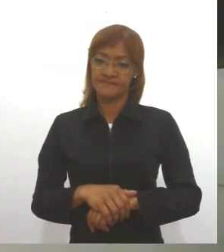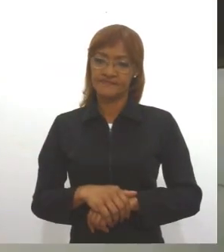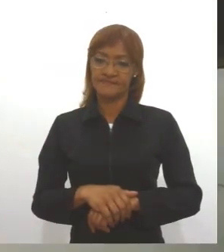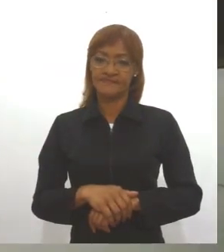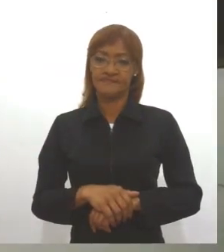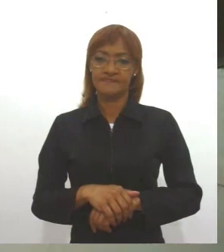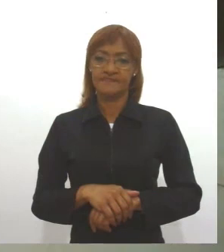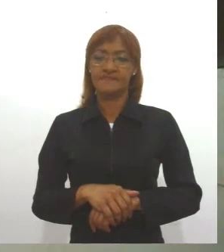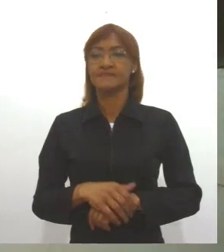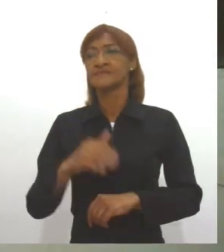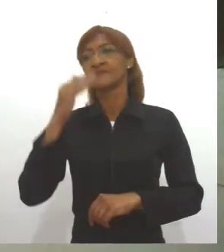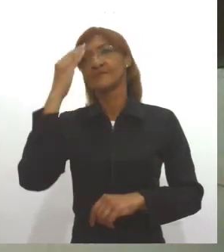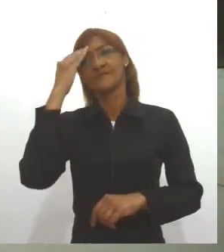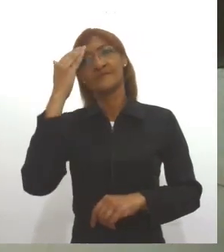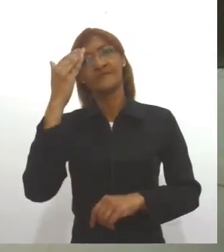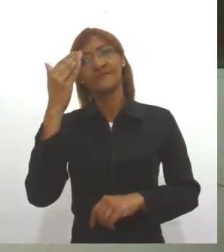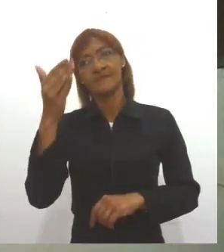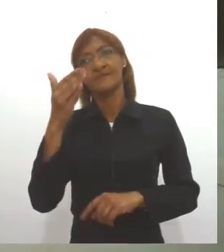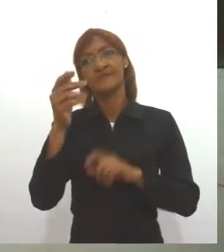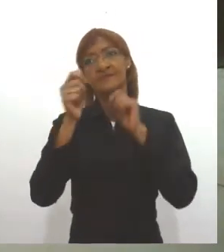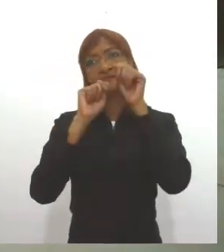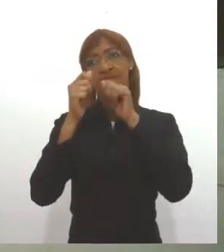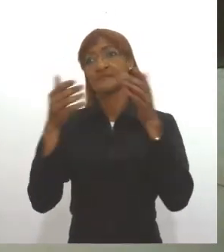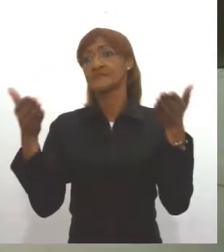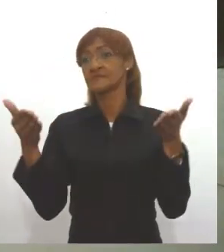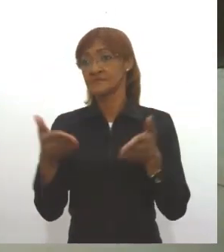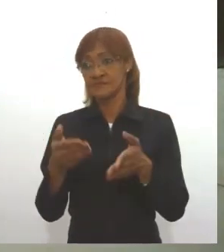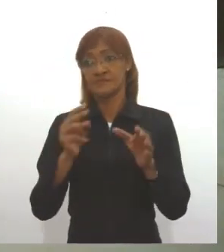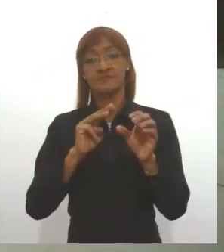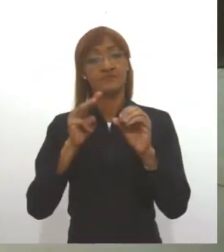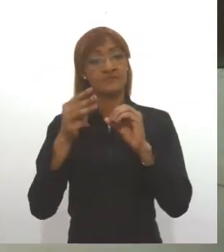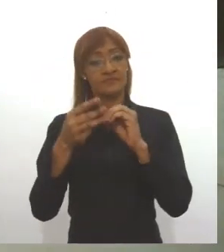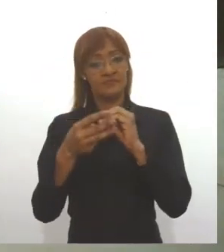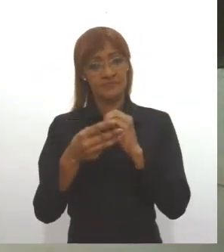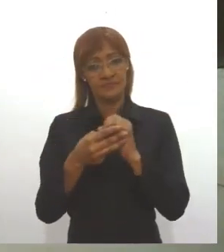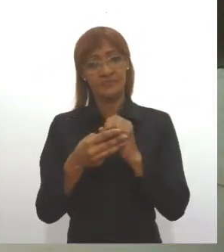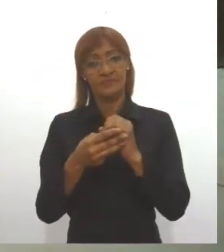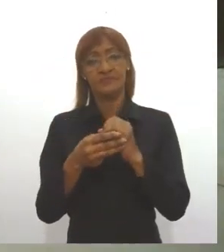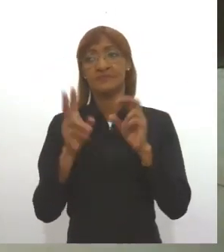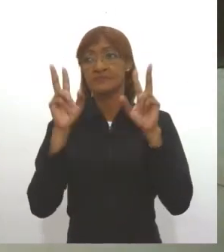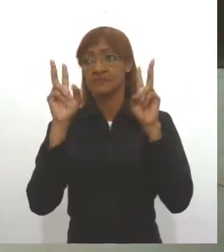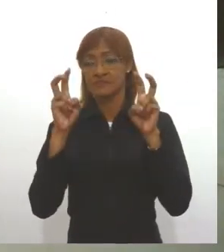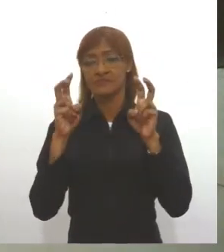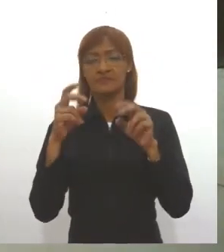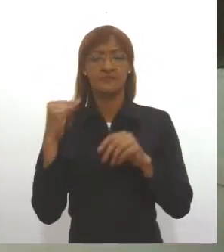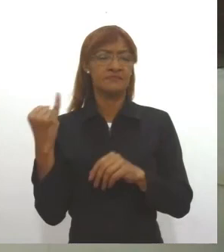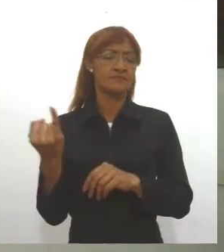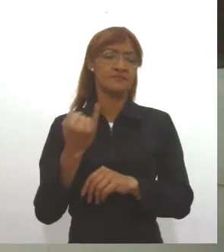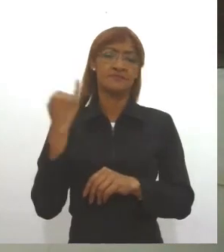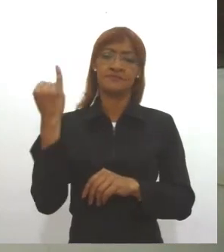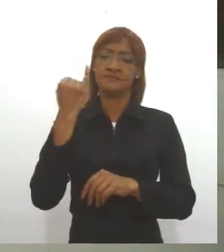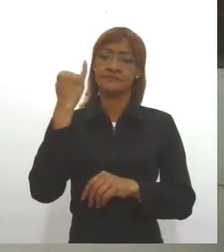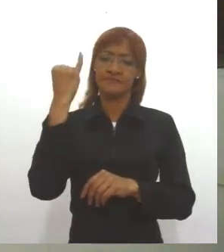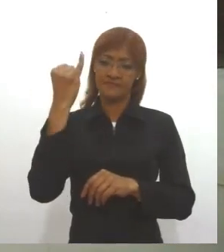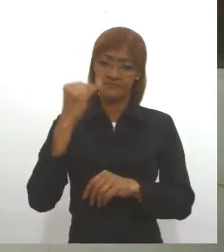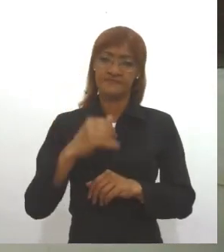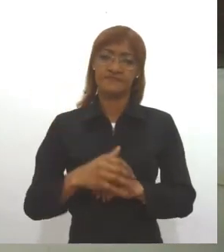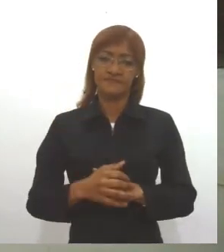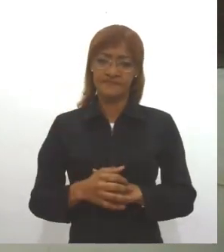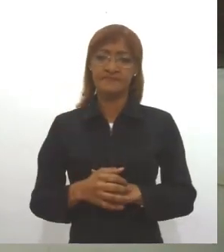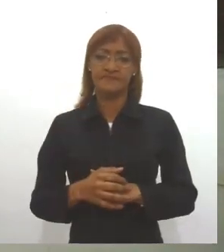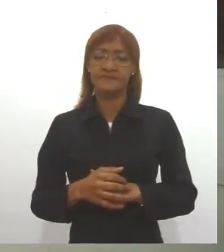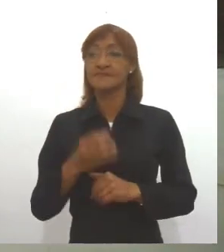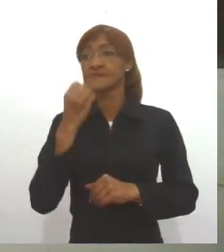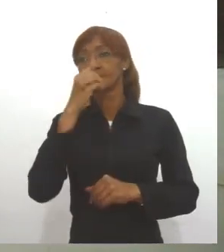certeza. Caio, muito obrigada pela sua participação no Jornal da Alesi, primeira edição, para a gente estar falando desse assunto realmente que é essencial a gente estar tratando. Né? Tenha um